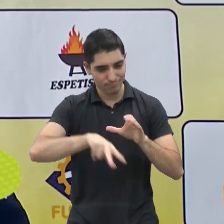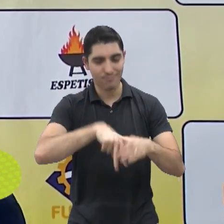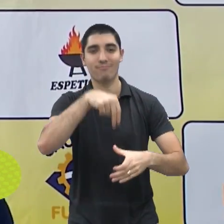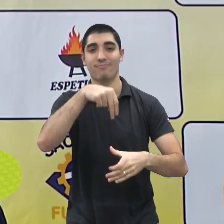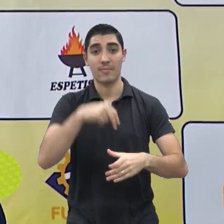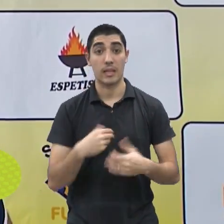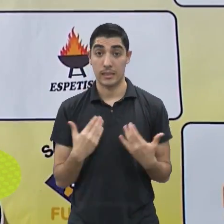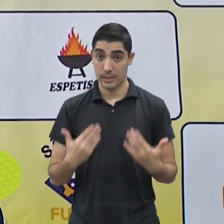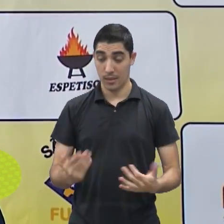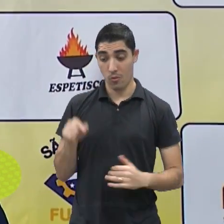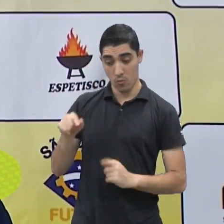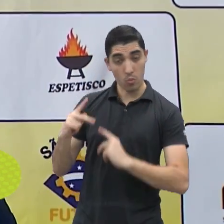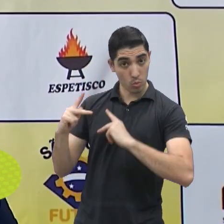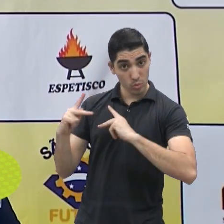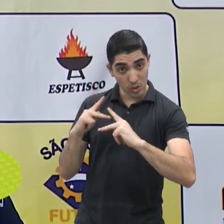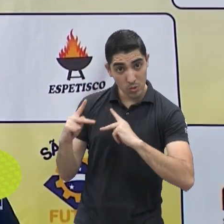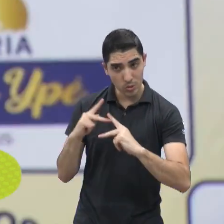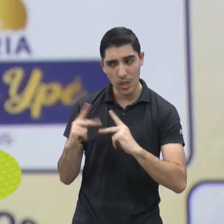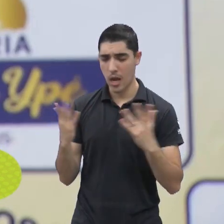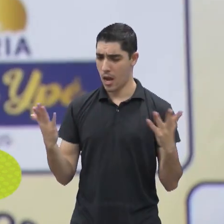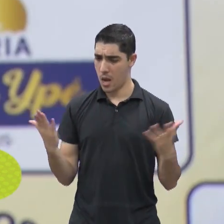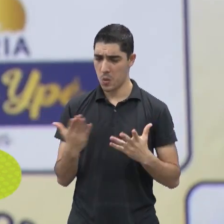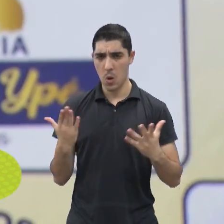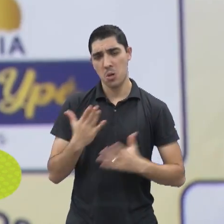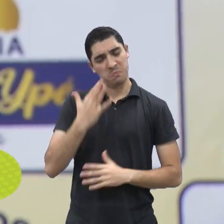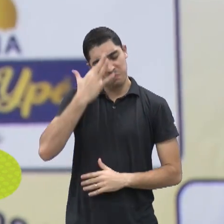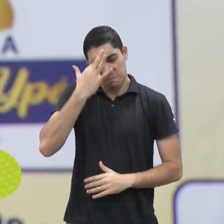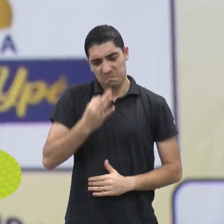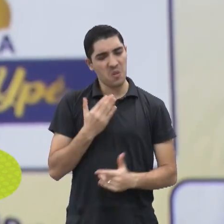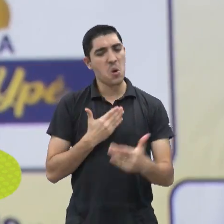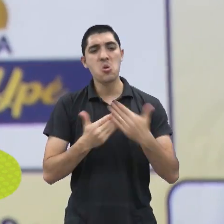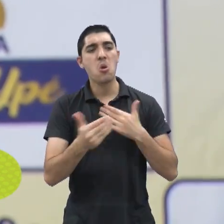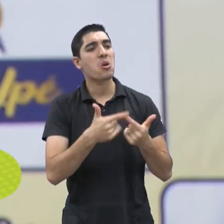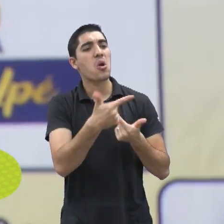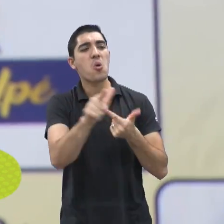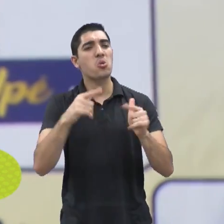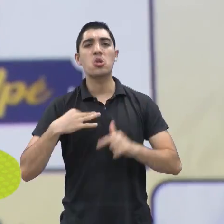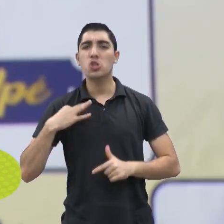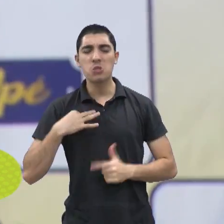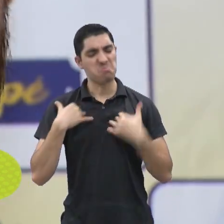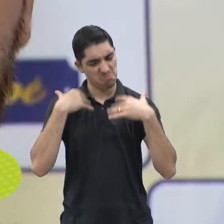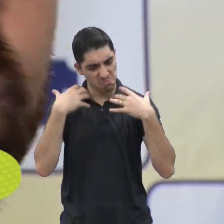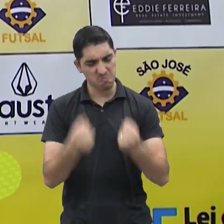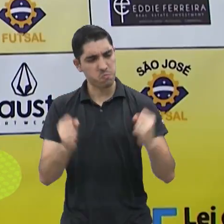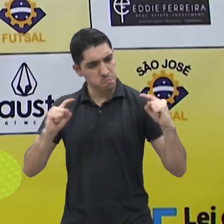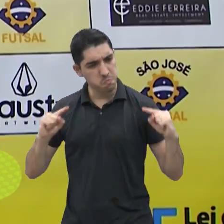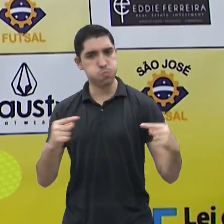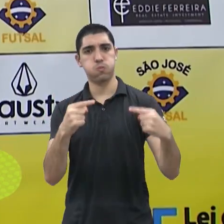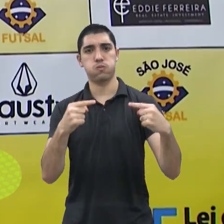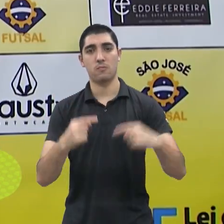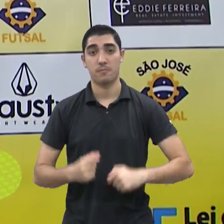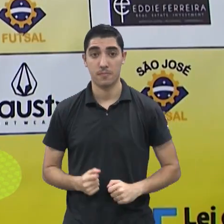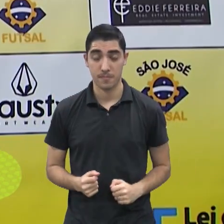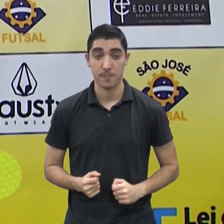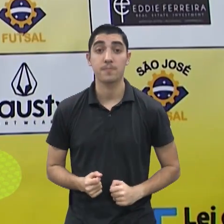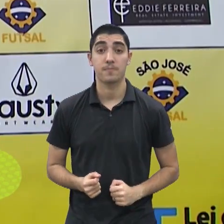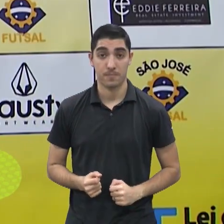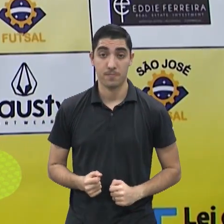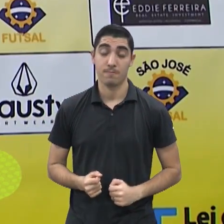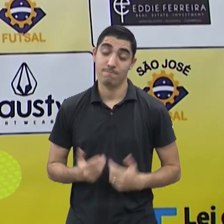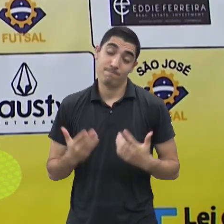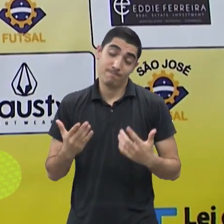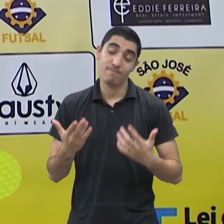equipe joseense já se prepara para enfrentar qualquer desafio que venha pela frente. Felizmente, é